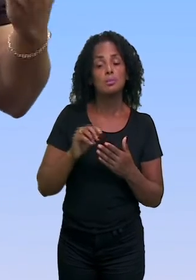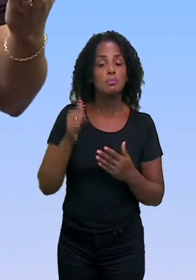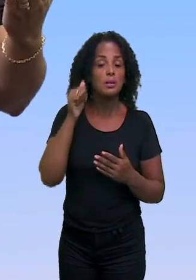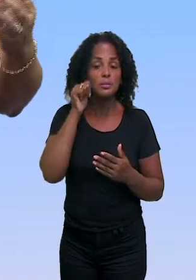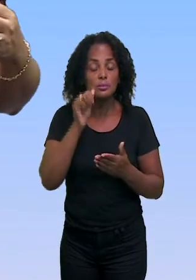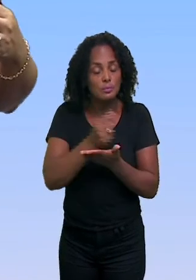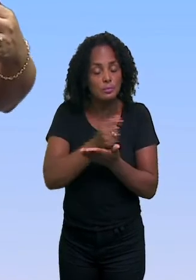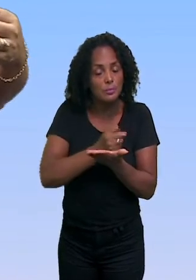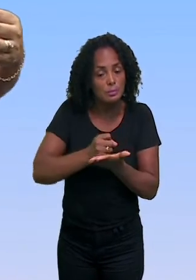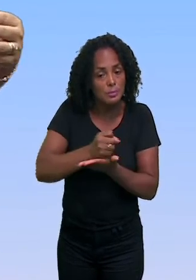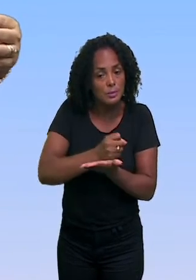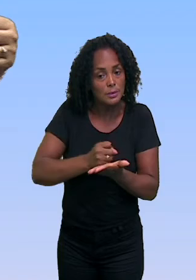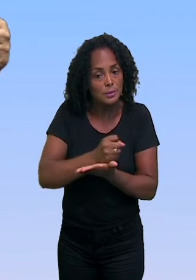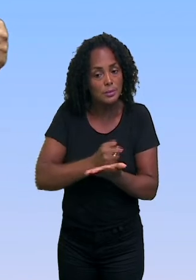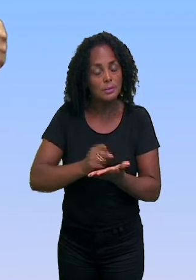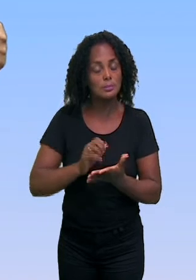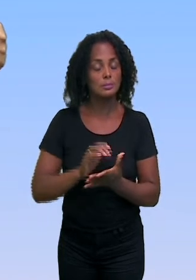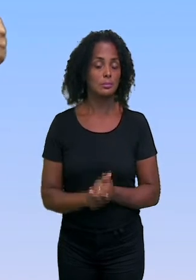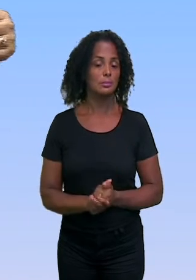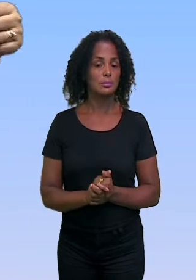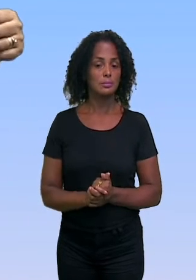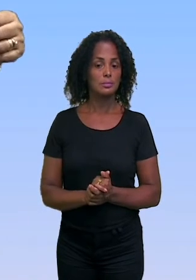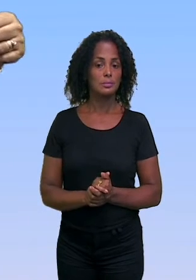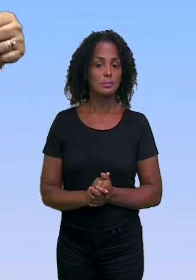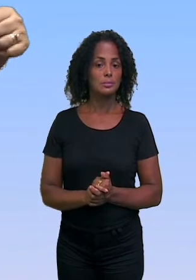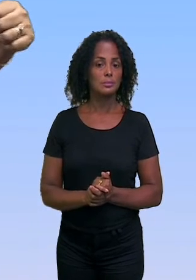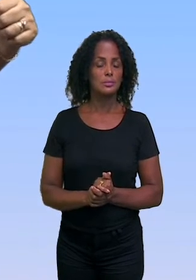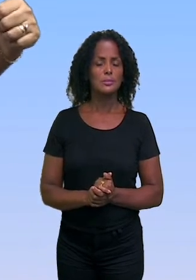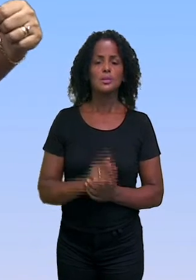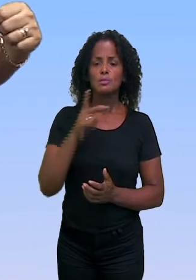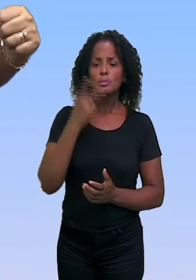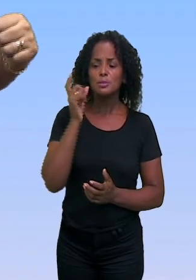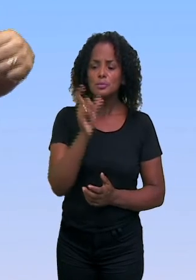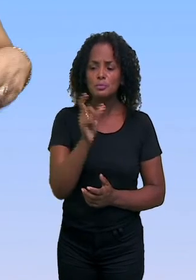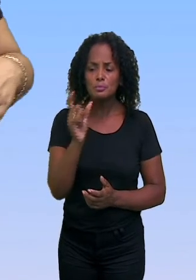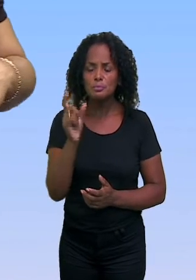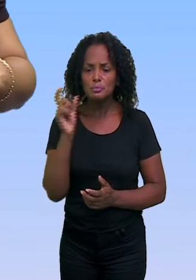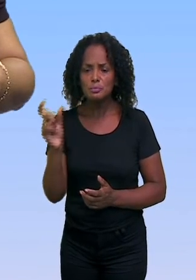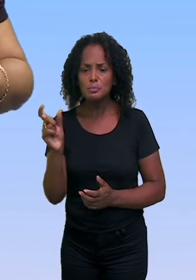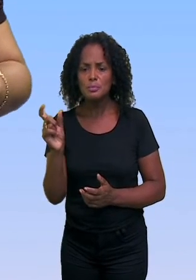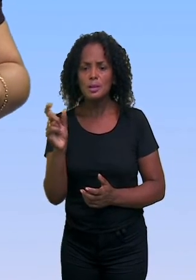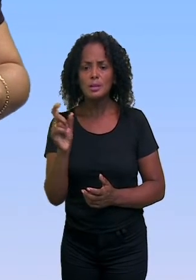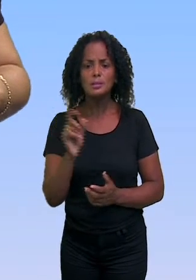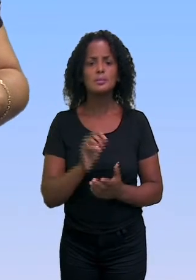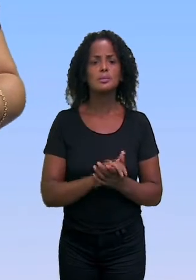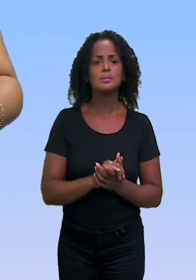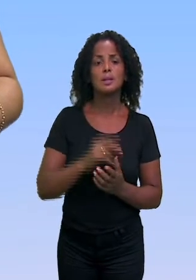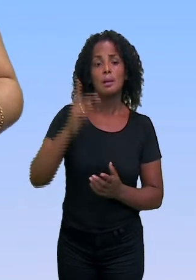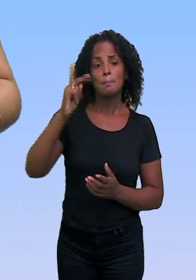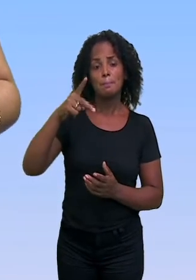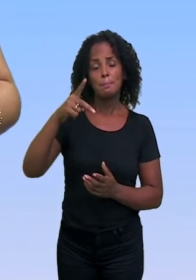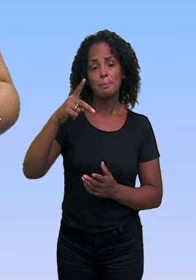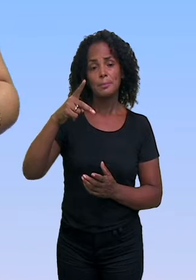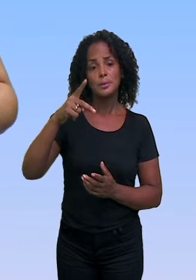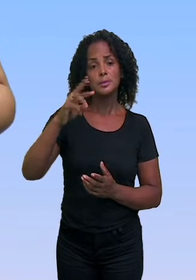posso ser uma farmacêutica vamos roletar farmacêutica em inglês pe